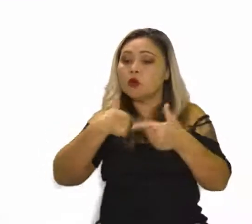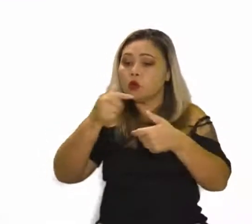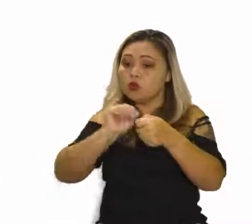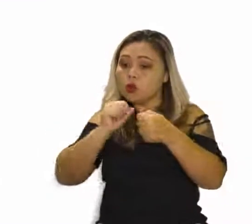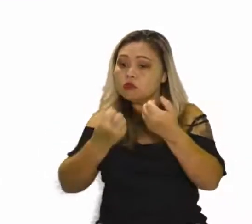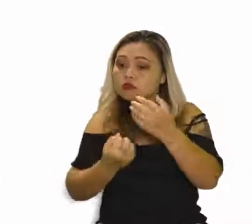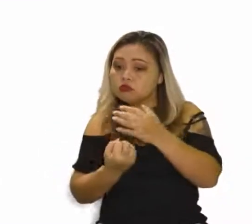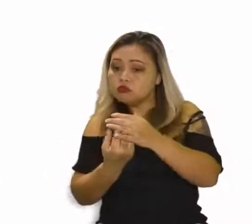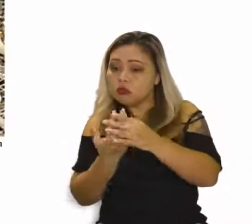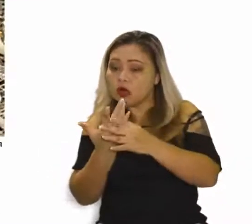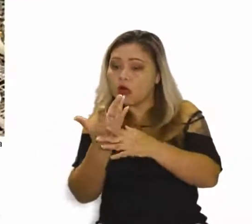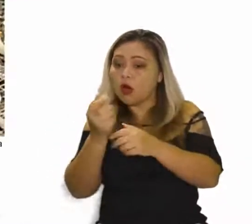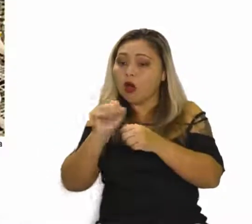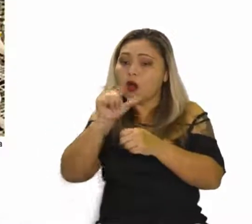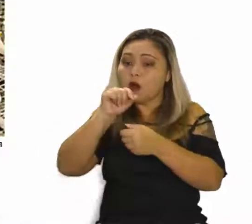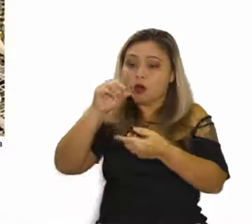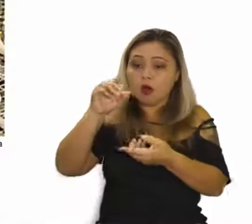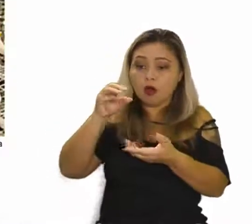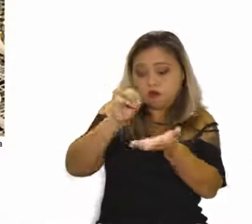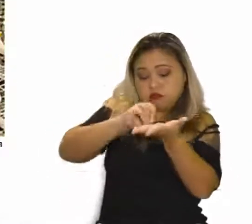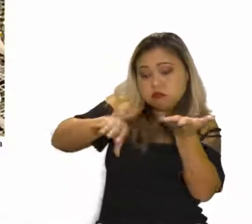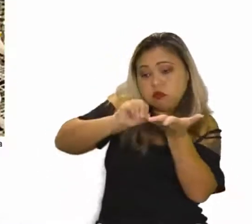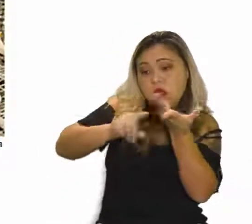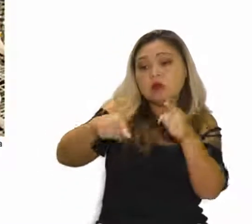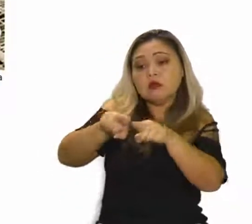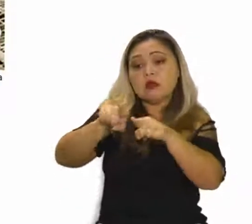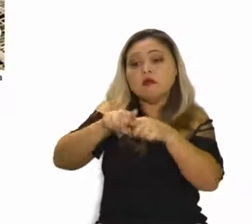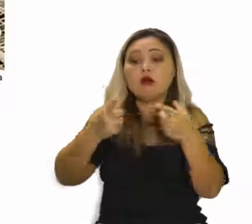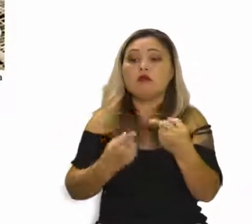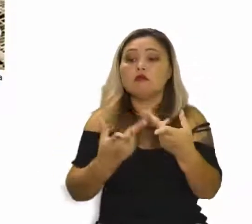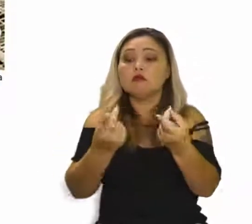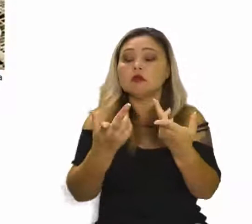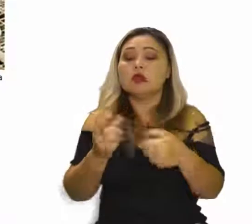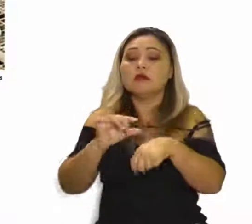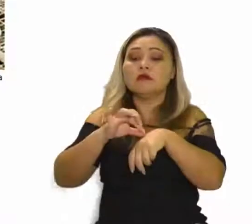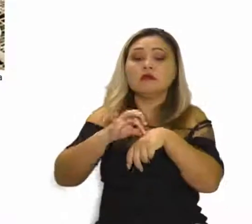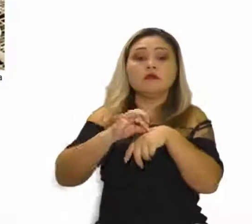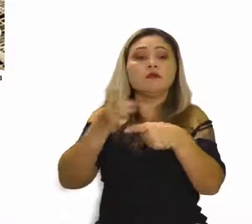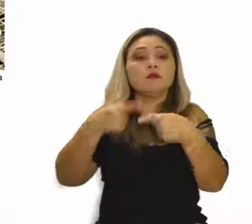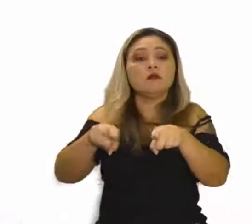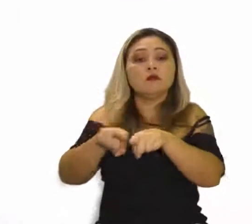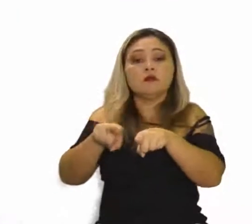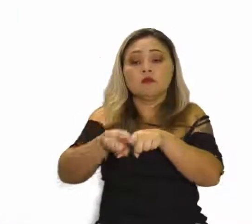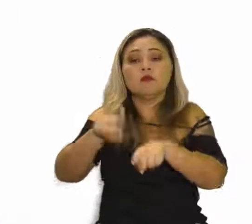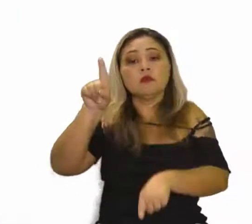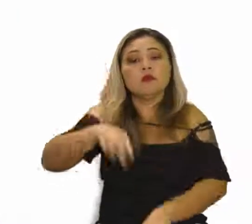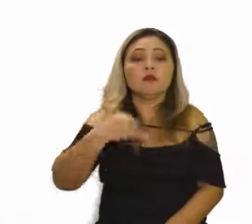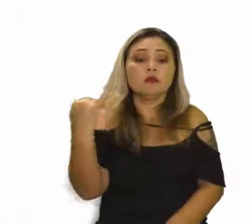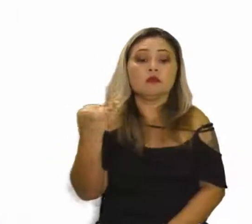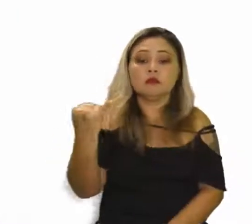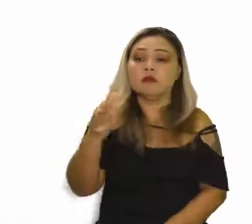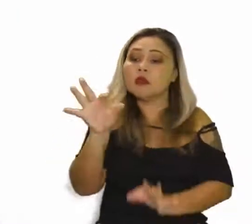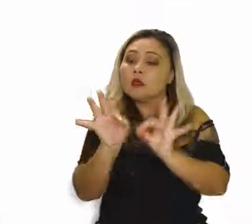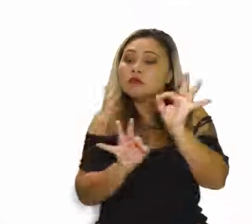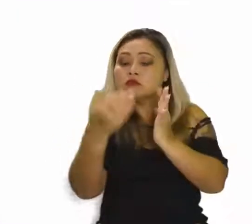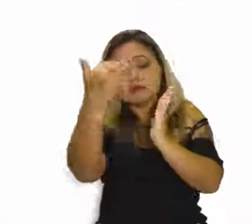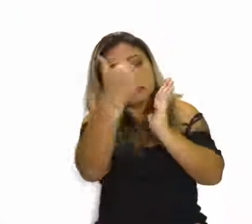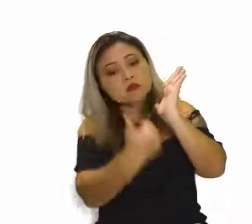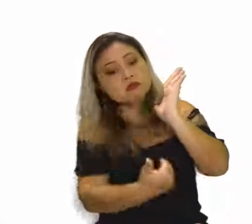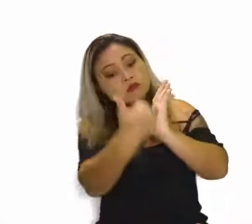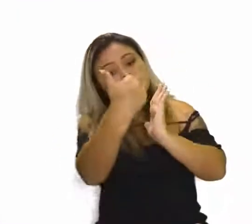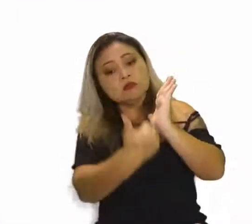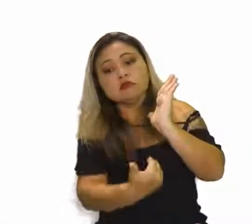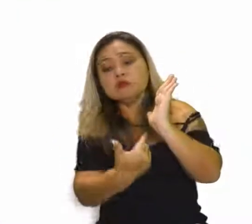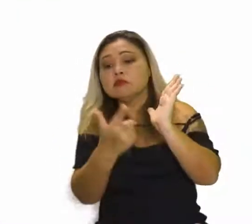produção e criação, tanto para ovos como manejo para corte. E também, muito importante, a regulamentação